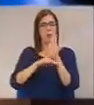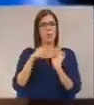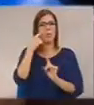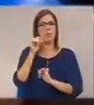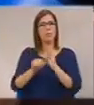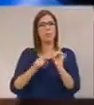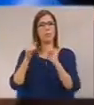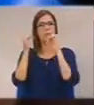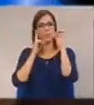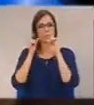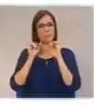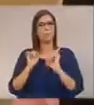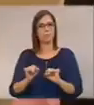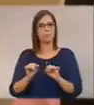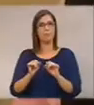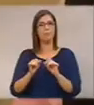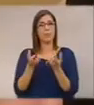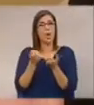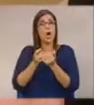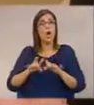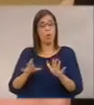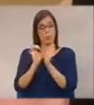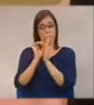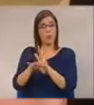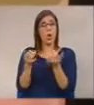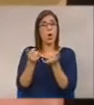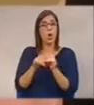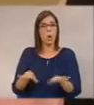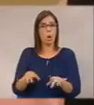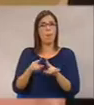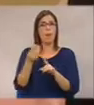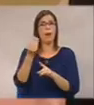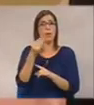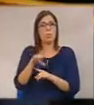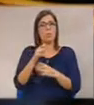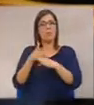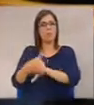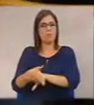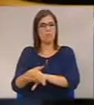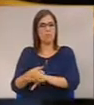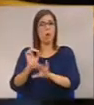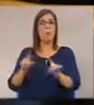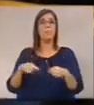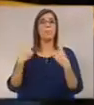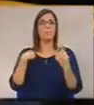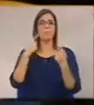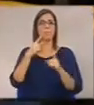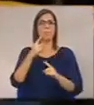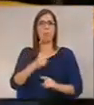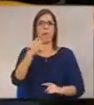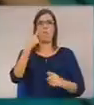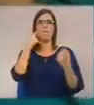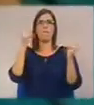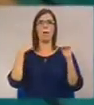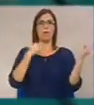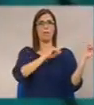special photography program installed on computers so the kids have access to it. Then we come back in 1 to 2